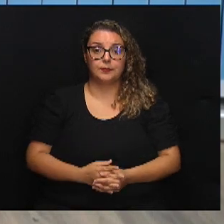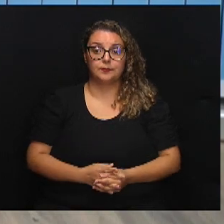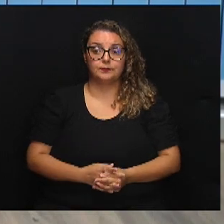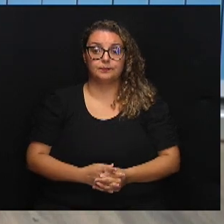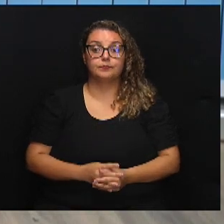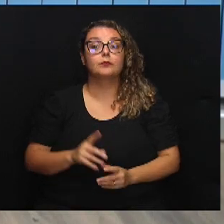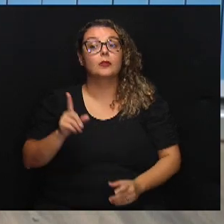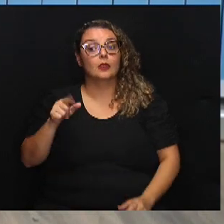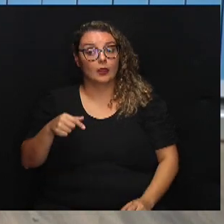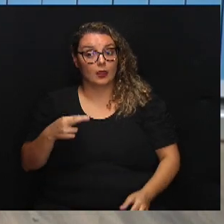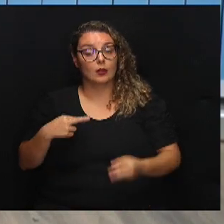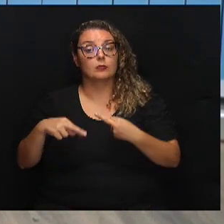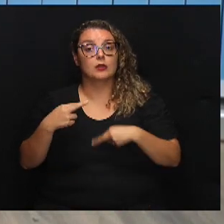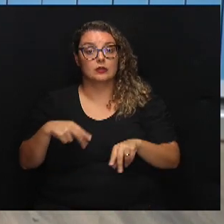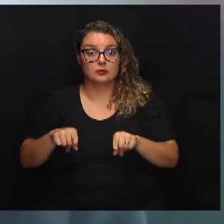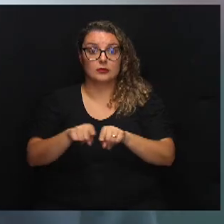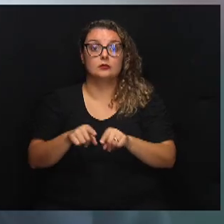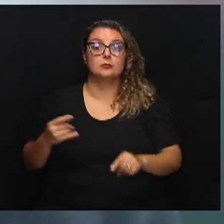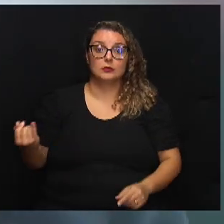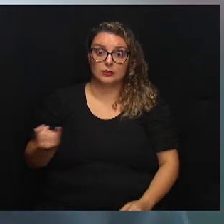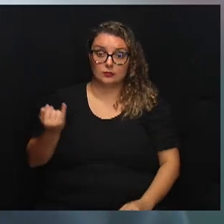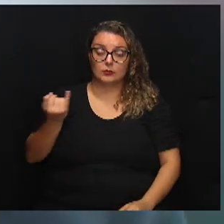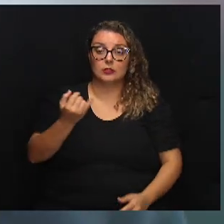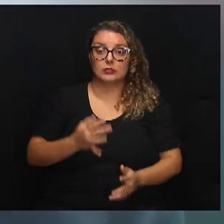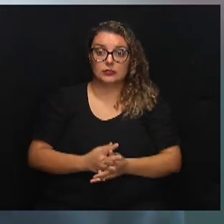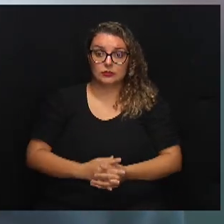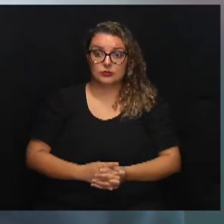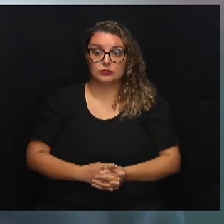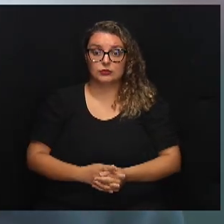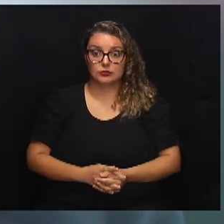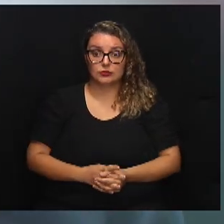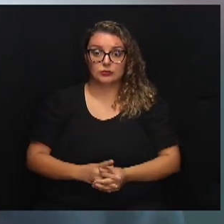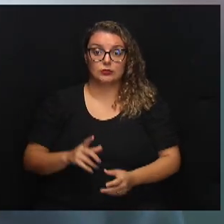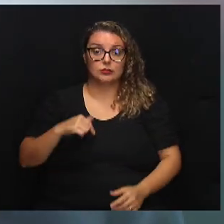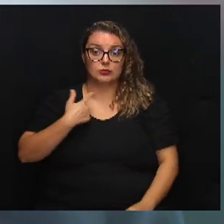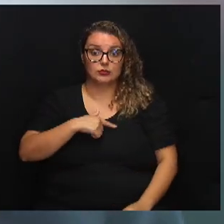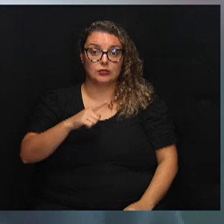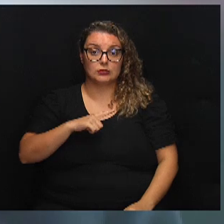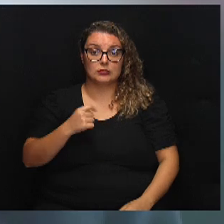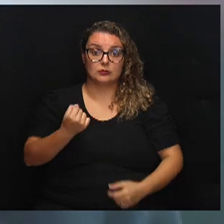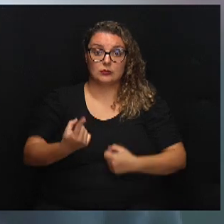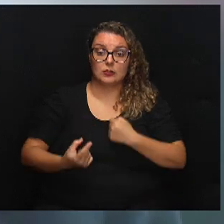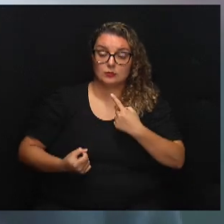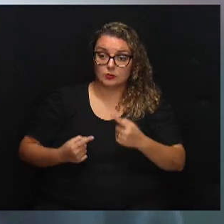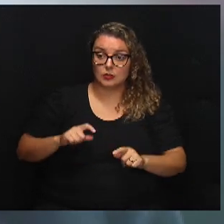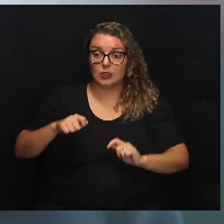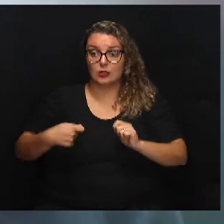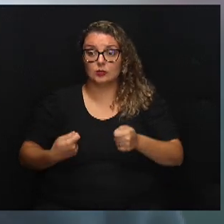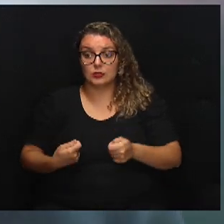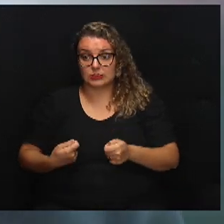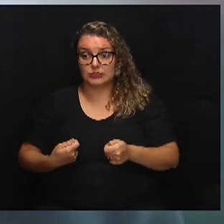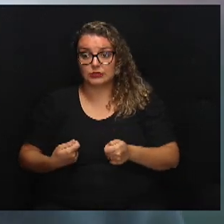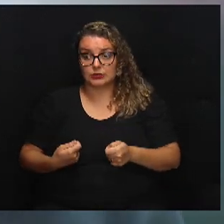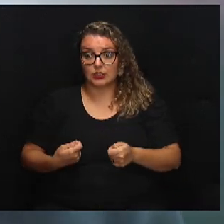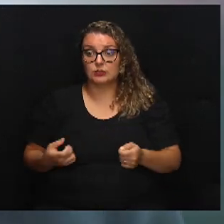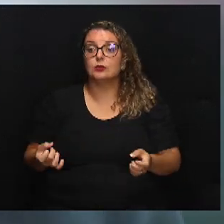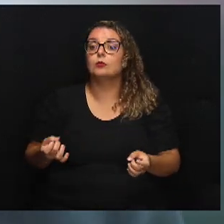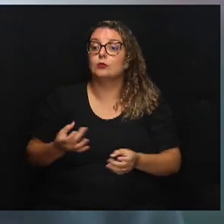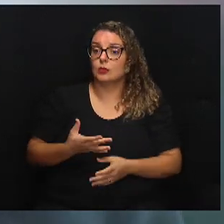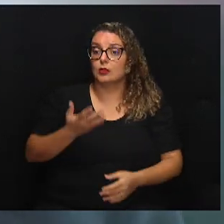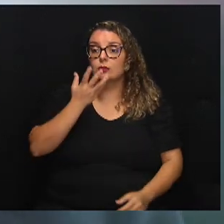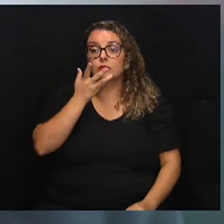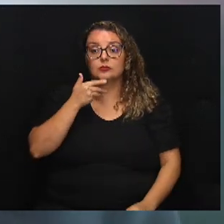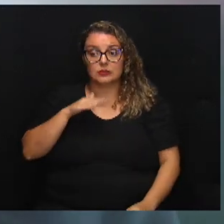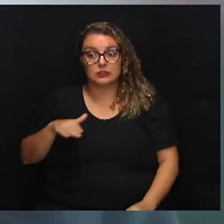Essa é uma questão também importante. Então, nós temos alguns sinais já de prontidão desta